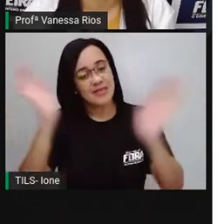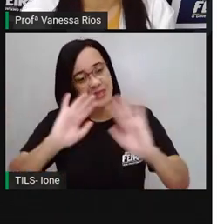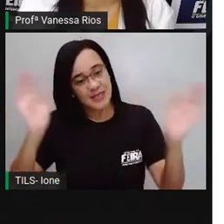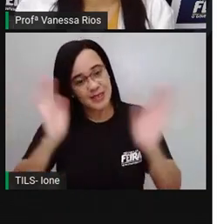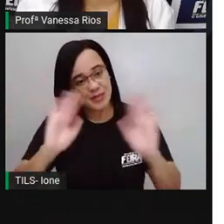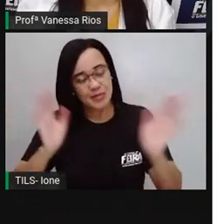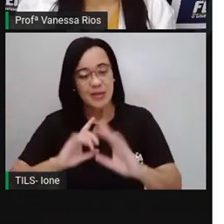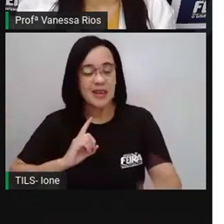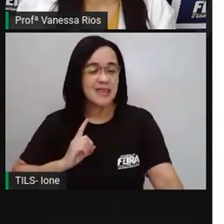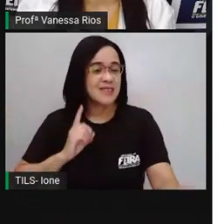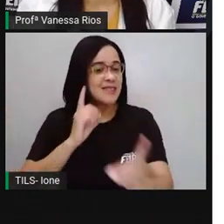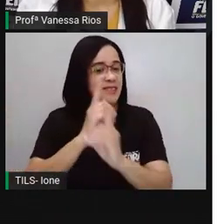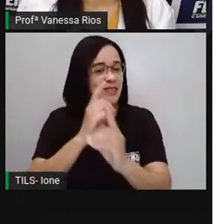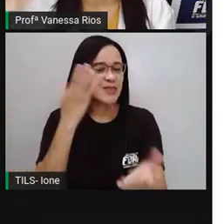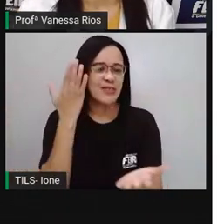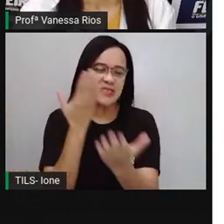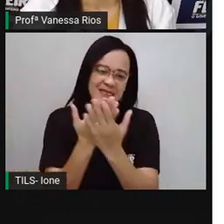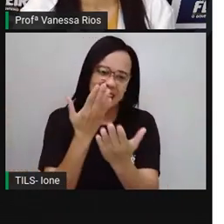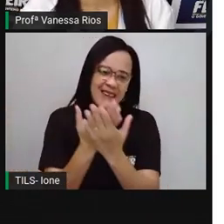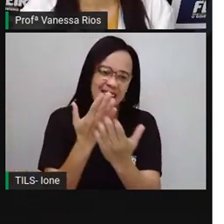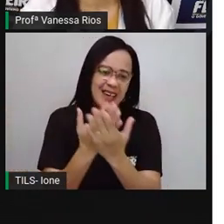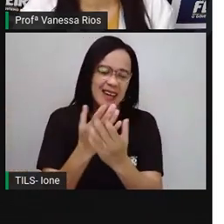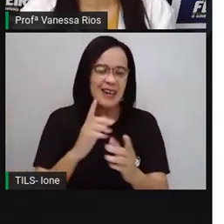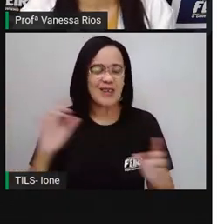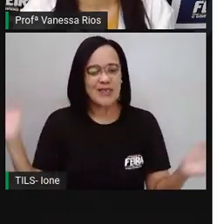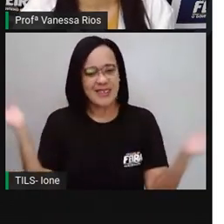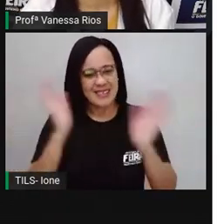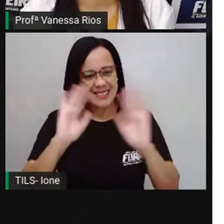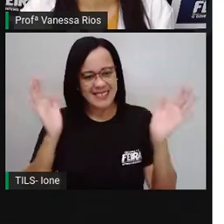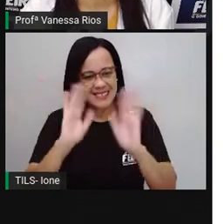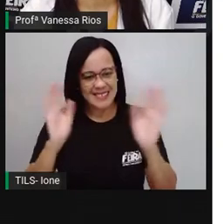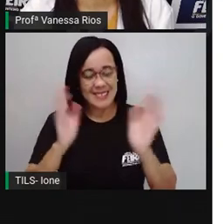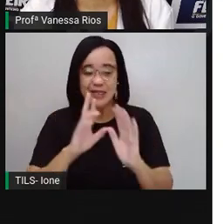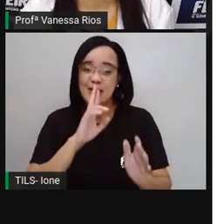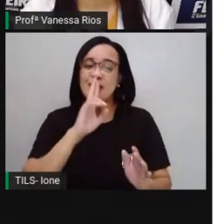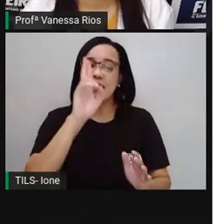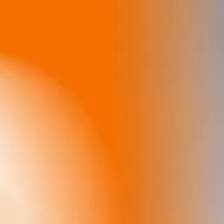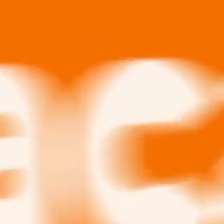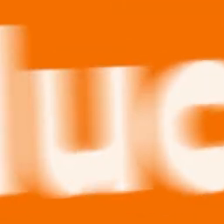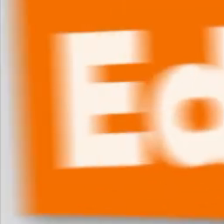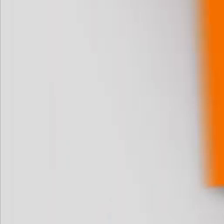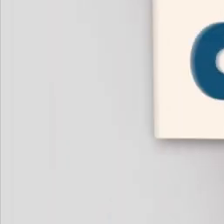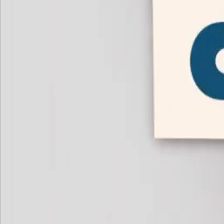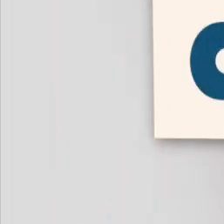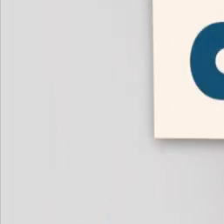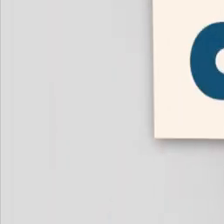tá bom? Ó, tchau, tchau. Vou responder a atividade agora, tá bom?